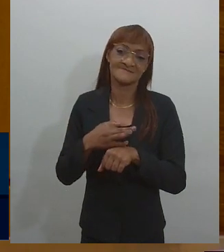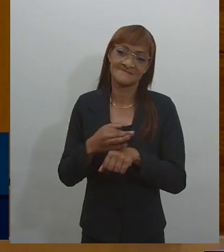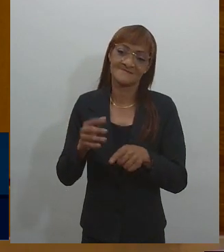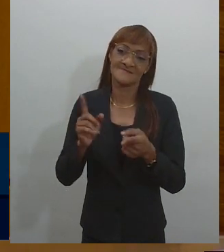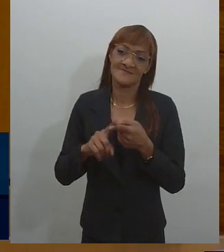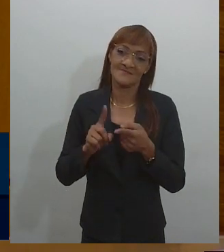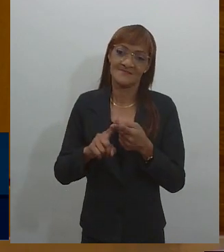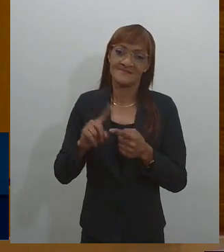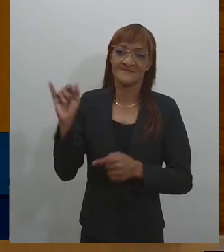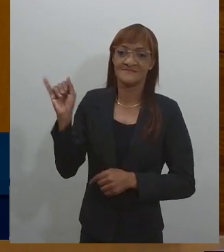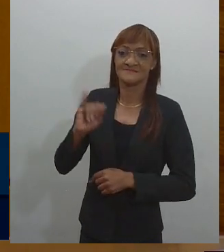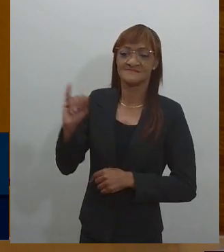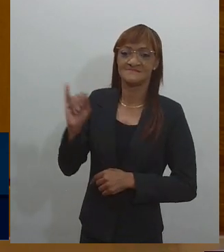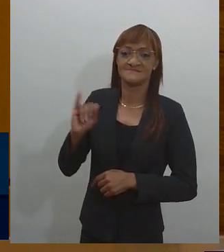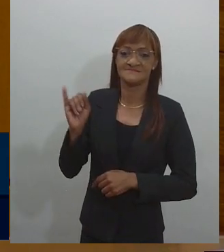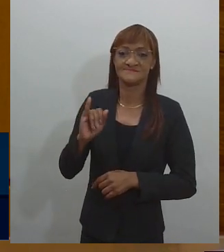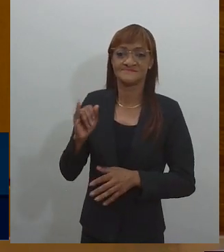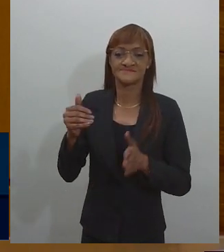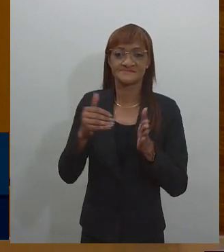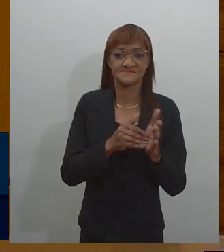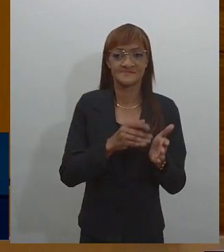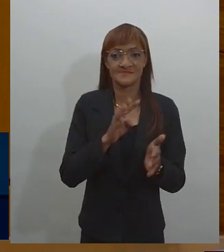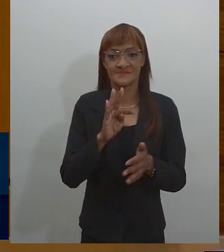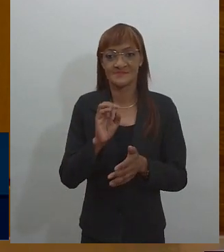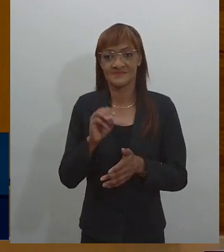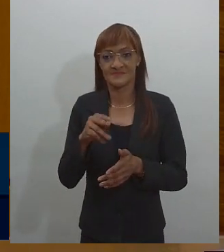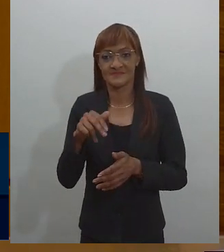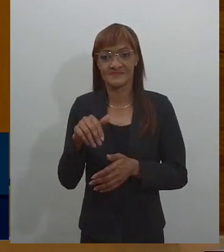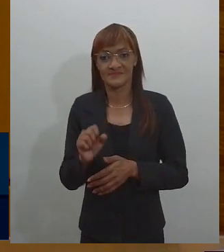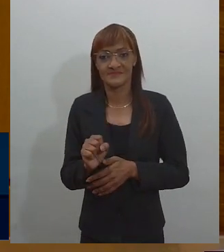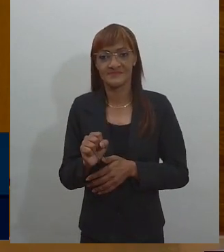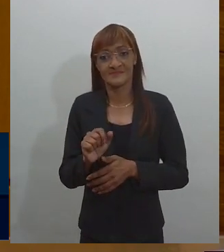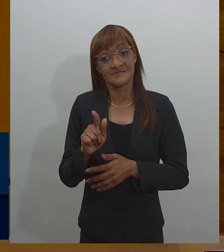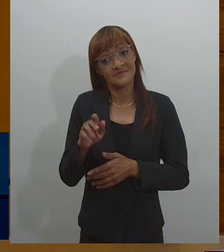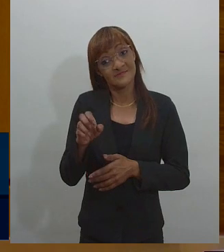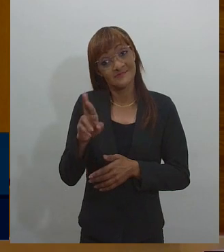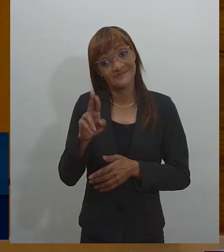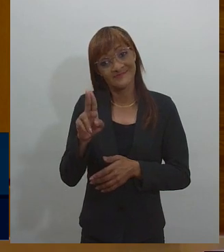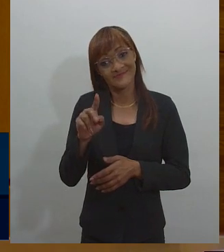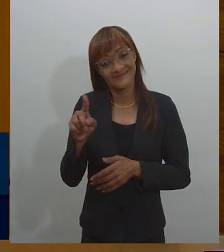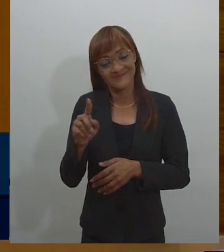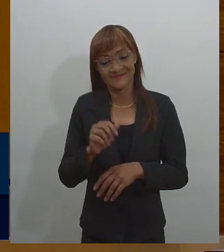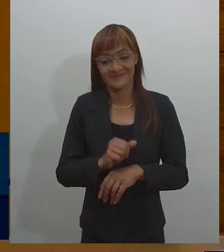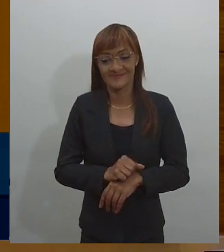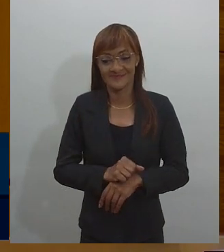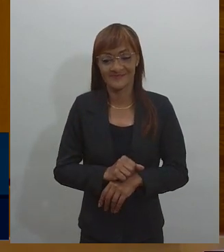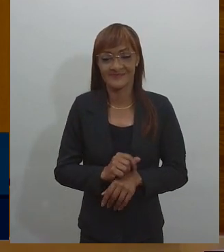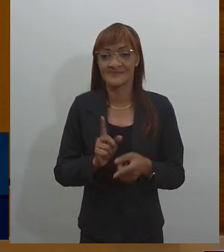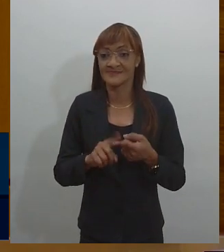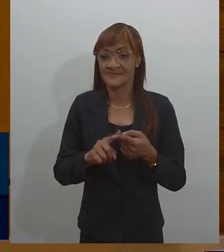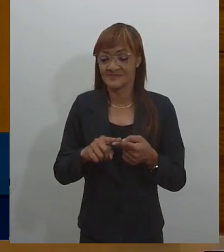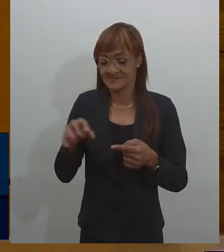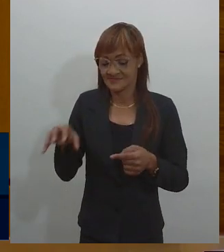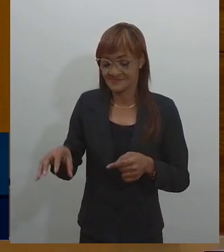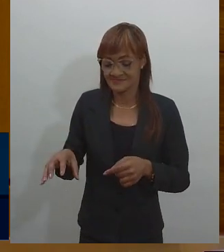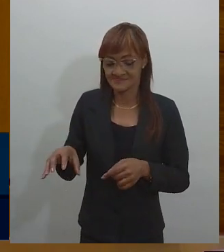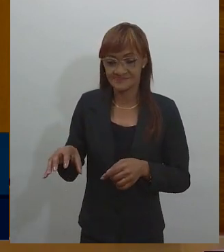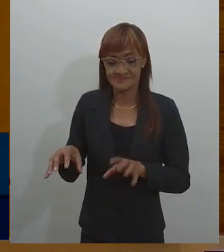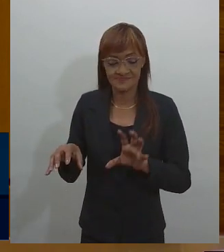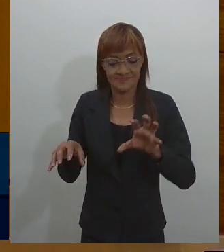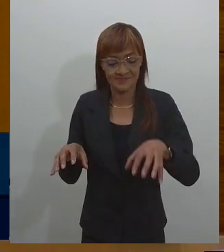Geru, que a população está reclamando demais. Itabaianinha, Tomado Geru, Carira, Nossa Senhora da Glória. Ou